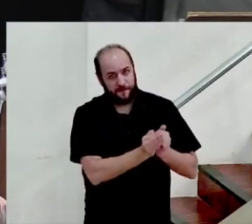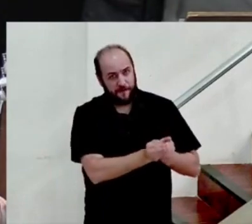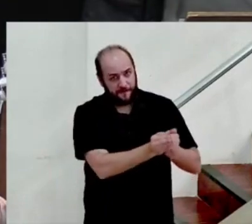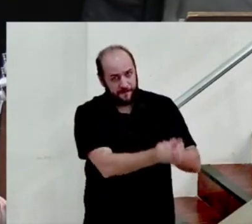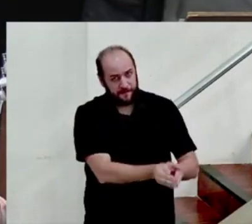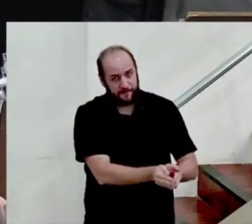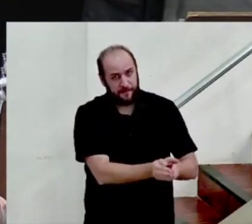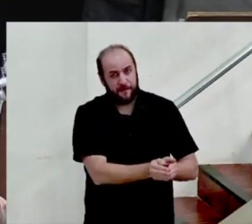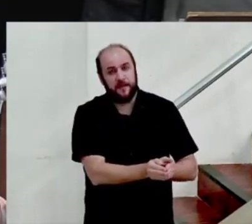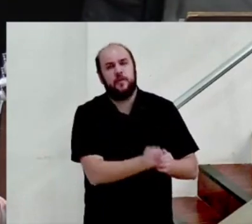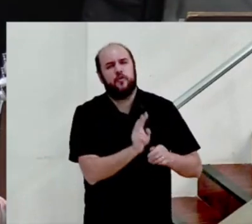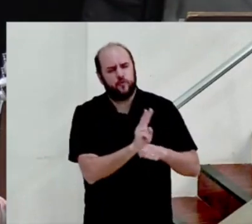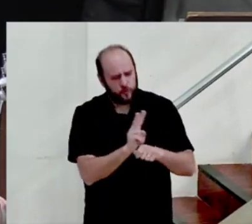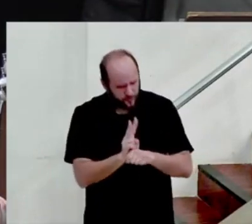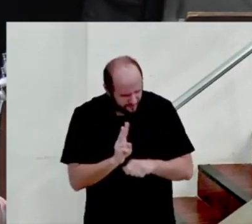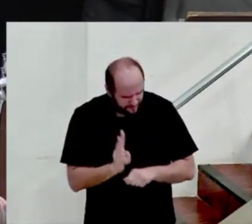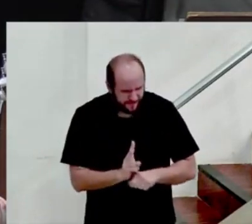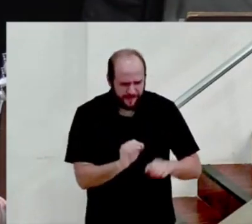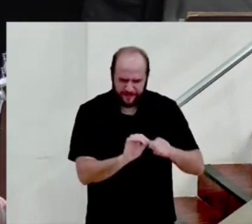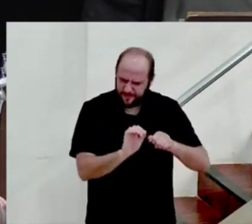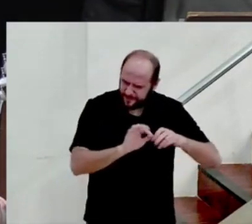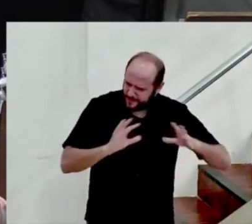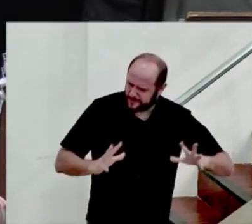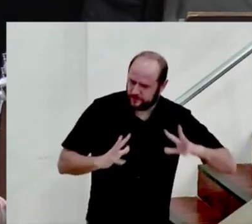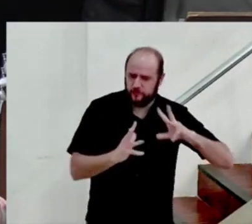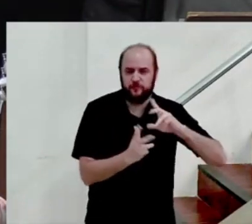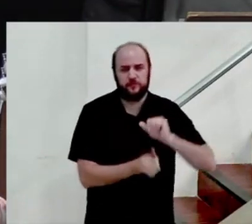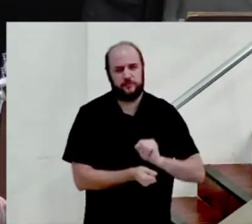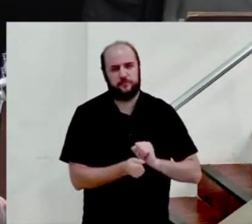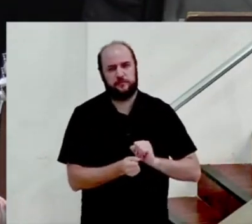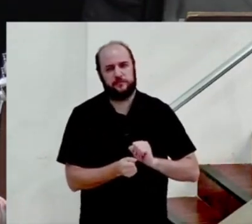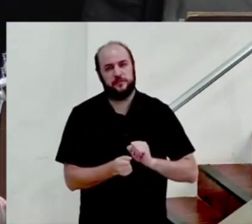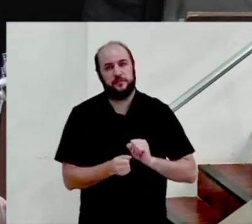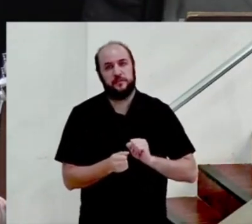ordem criacional por meio da arca, enquanto